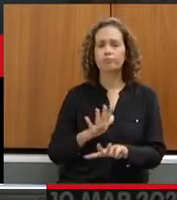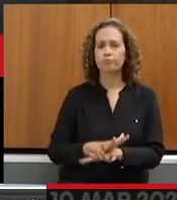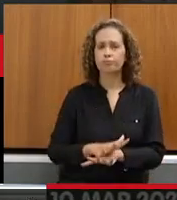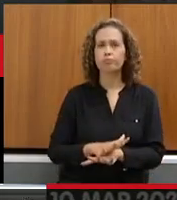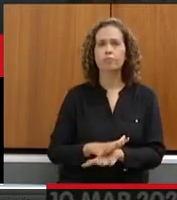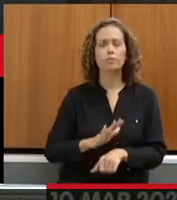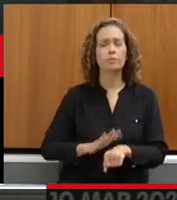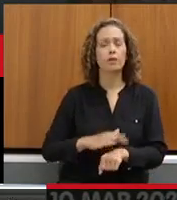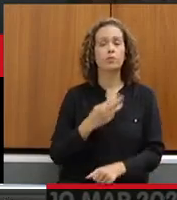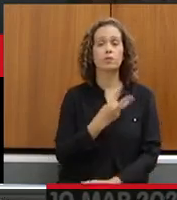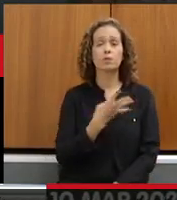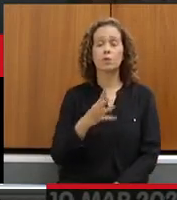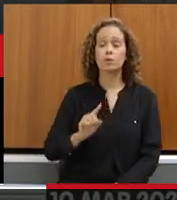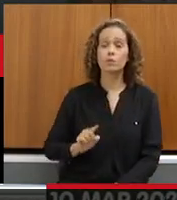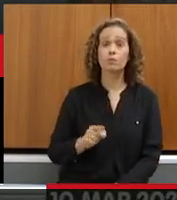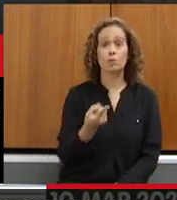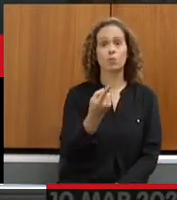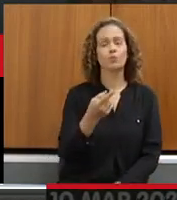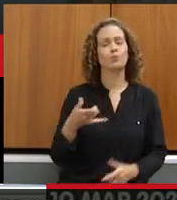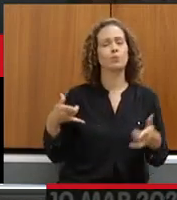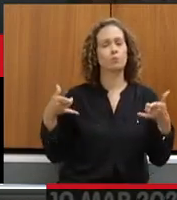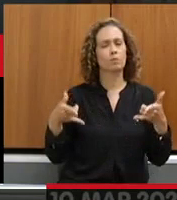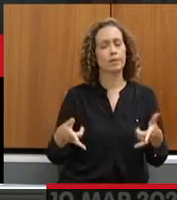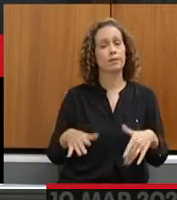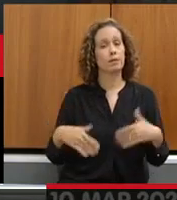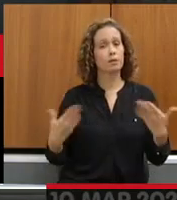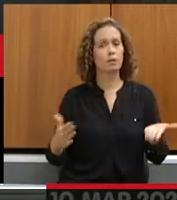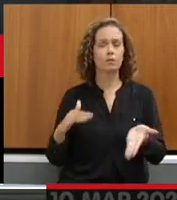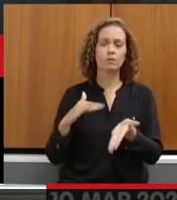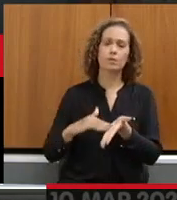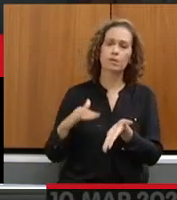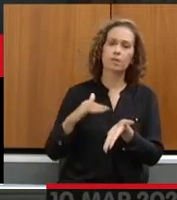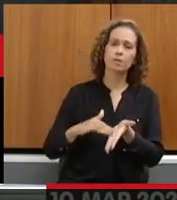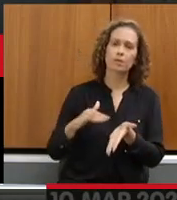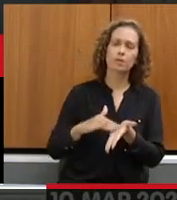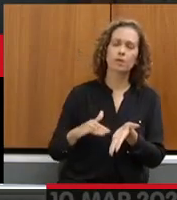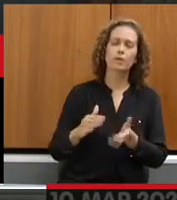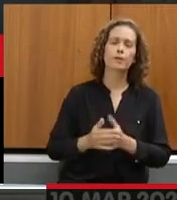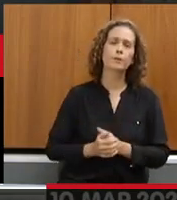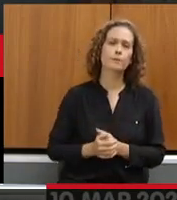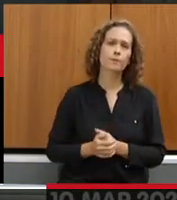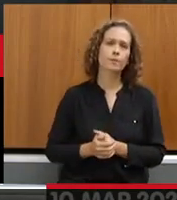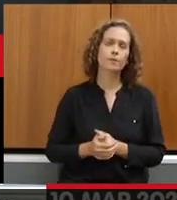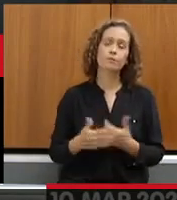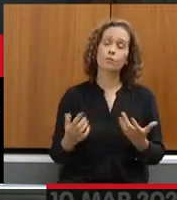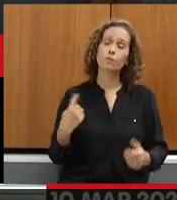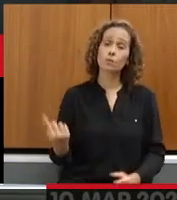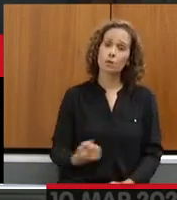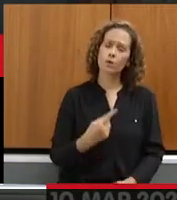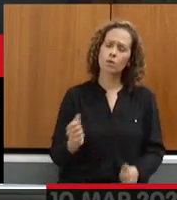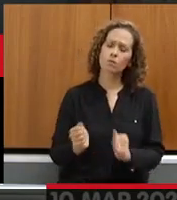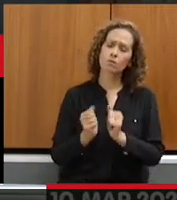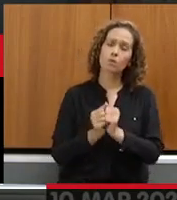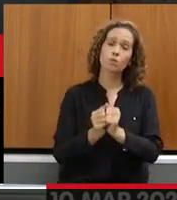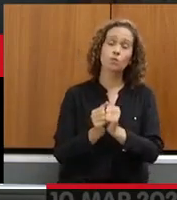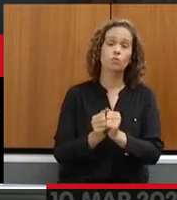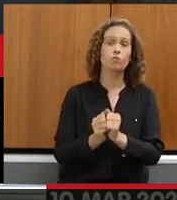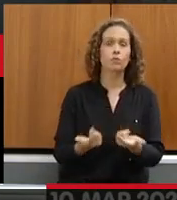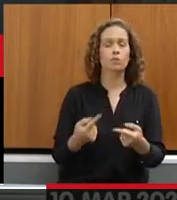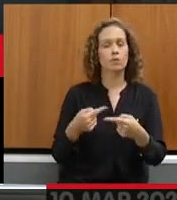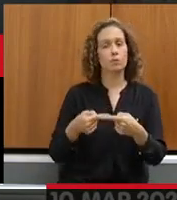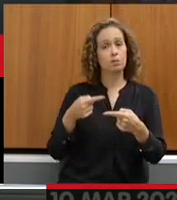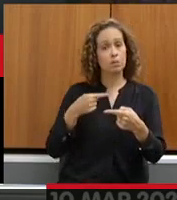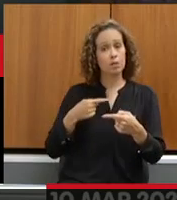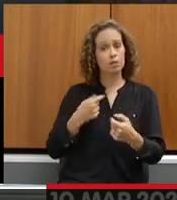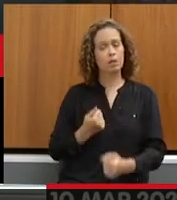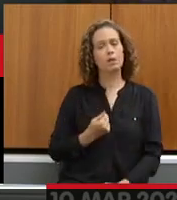e esses ver estão fazendo muita falta agora então Secretário é mais uma o sentido de falar que estamos juntos semana passada O